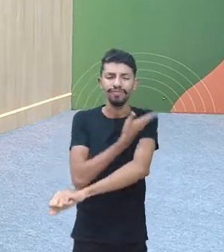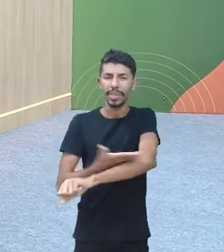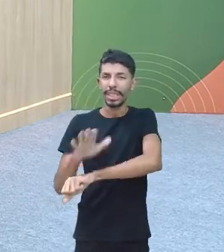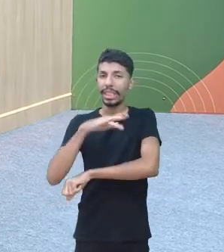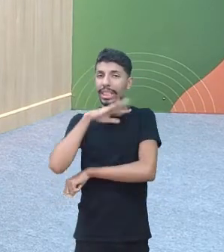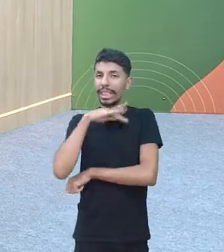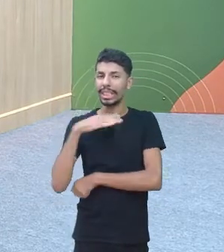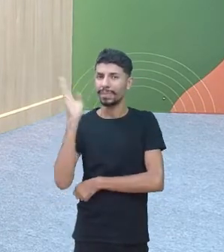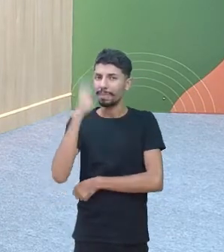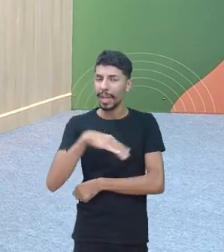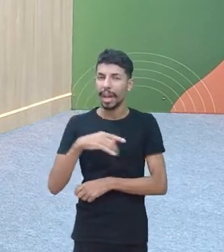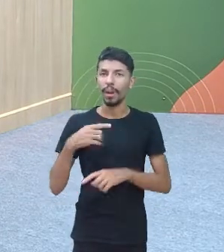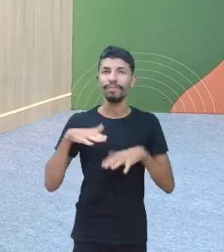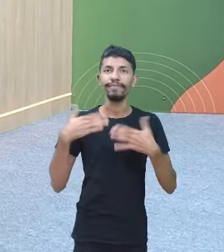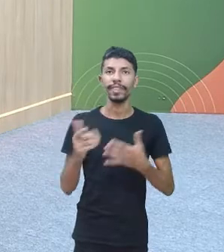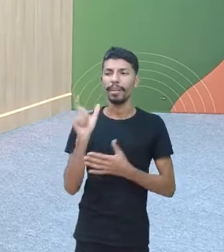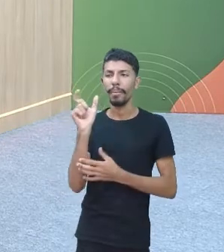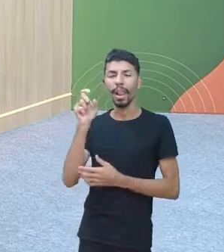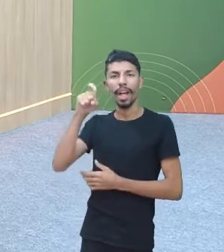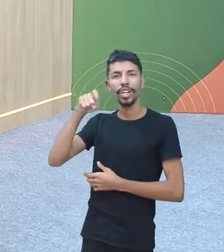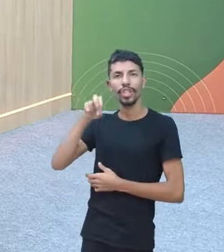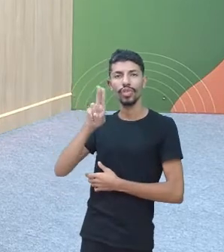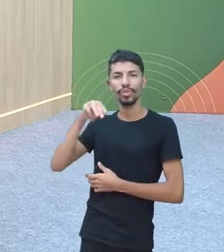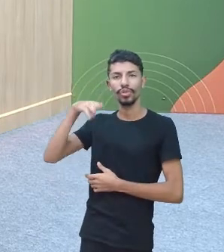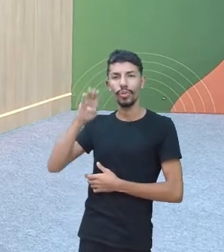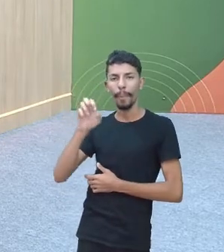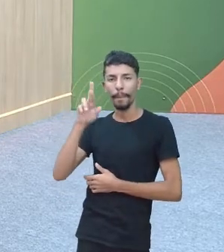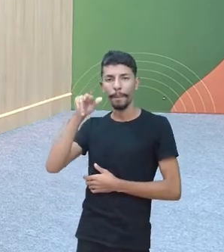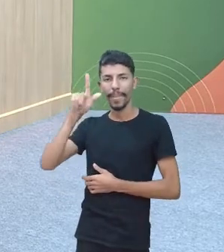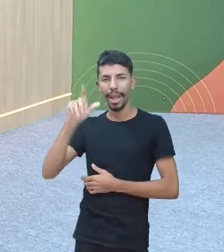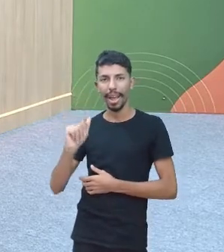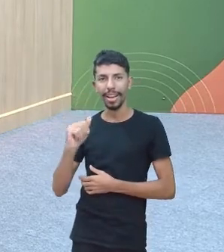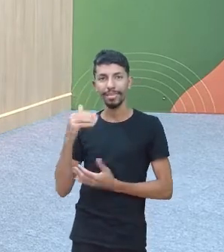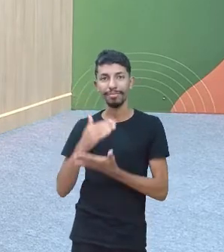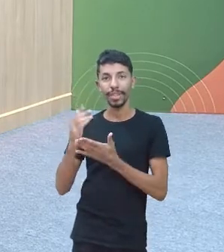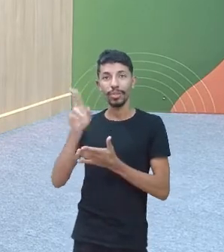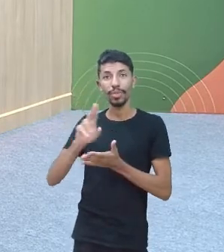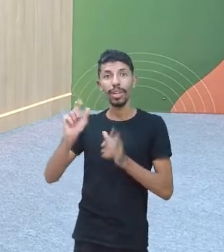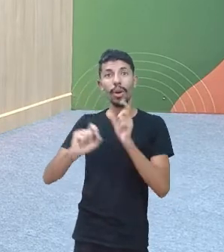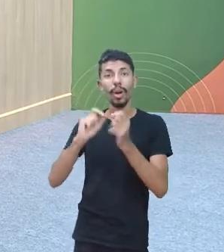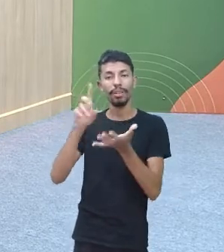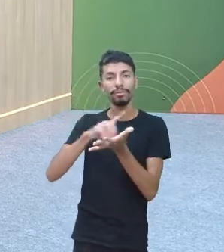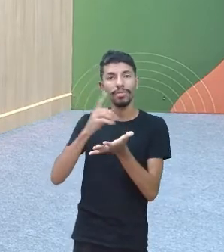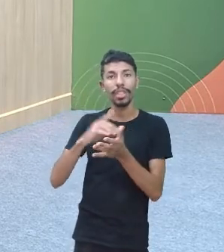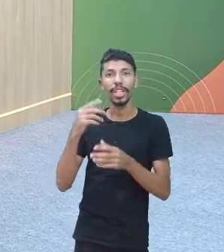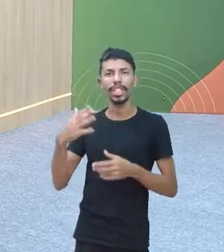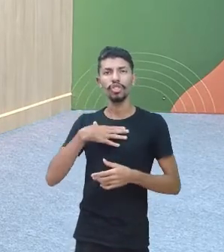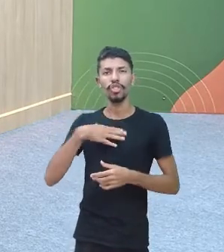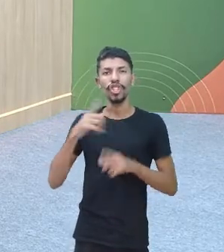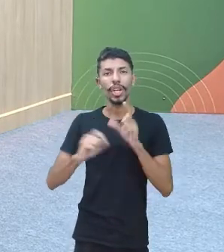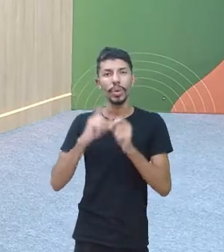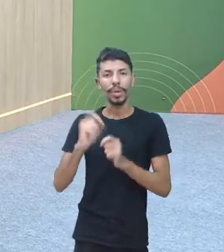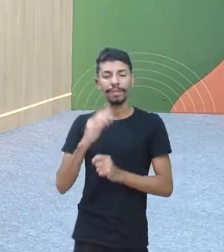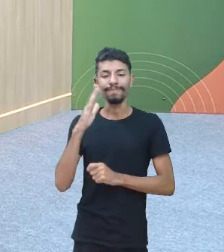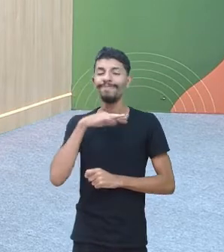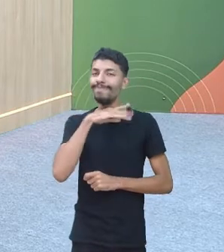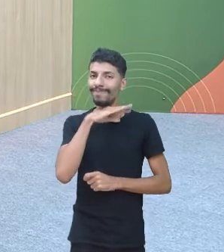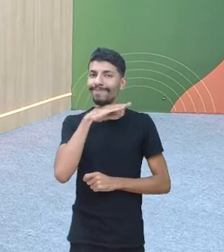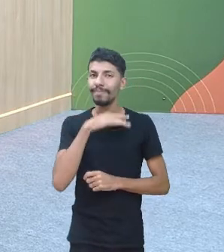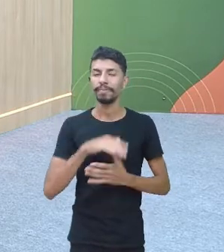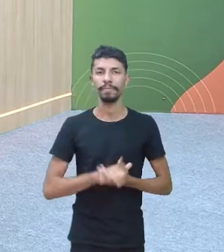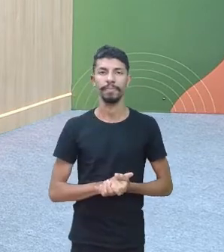esse termo chumberga, ele passa a chegar no dicionário de uma forma pejorativa,